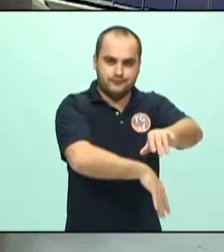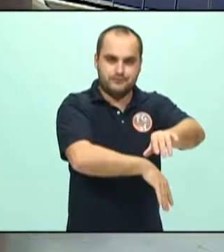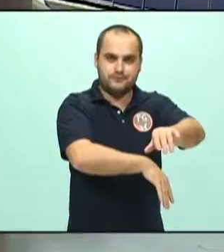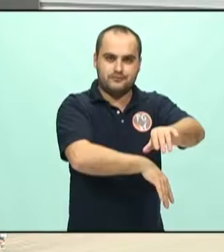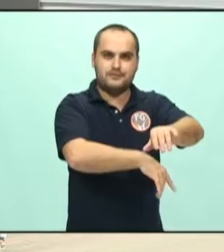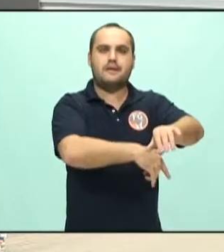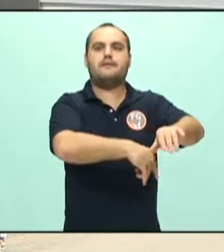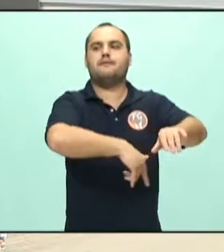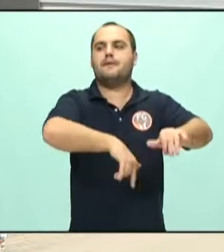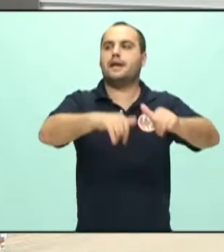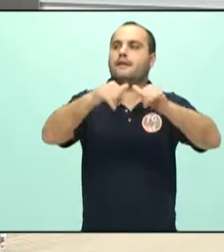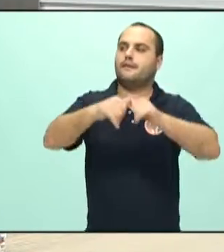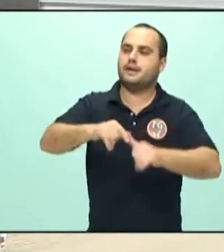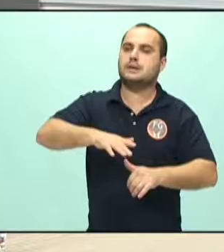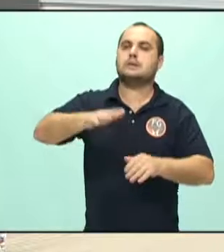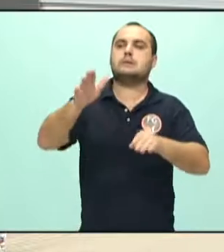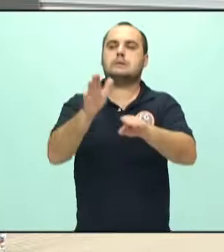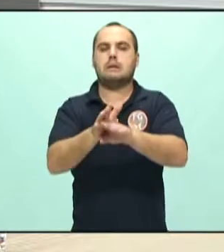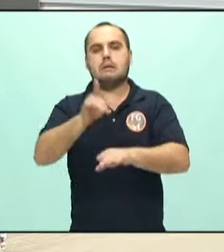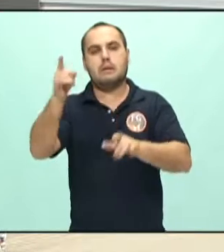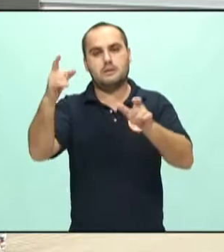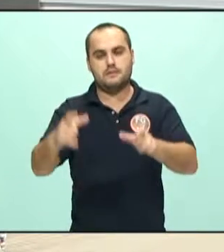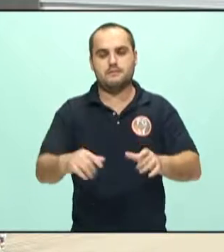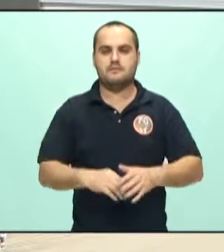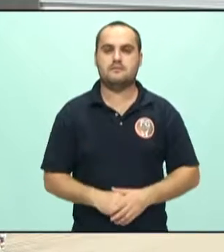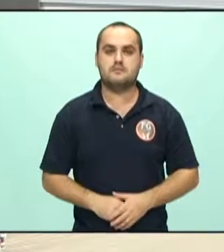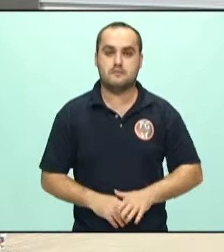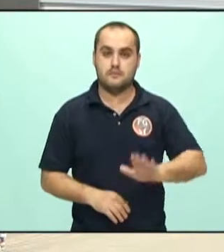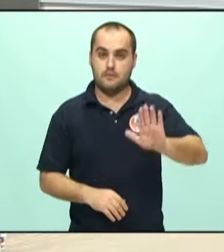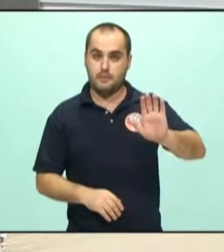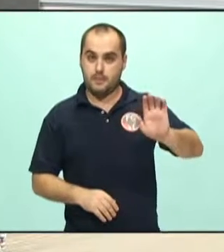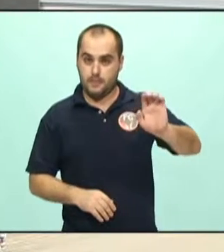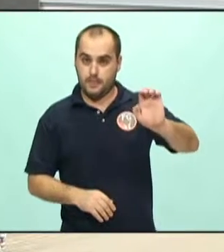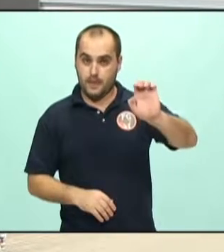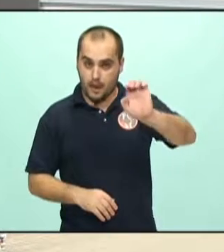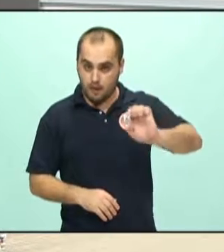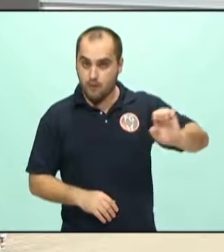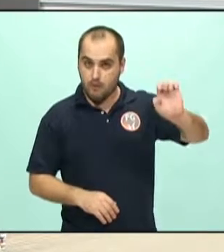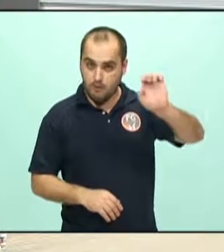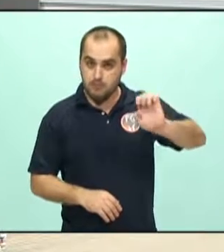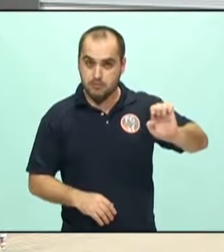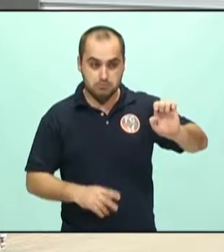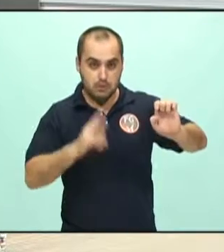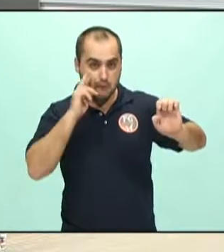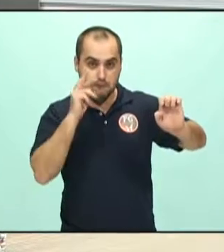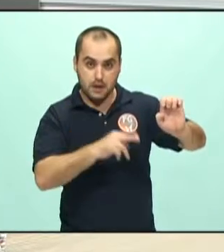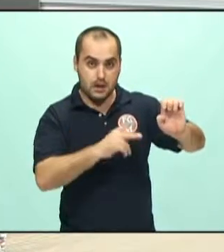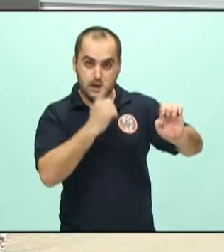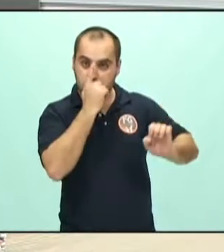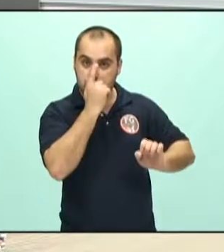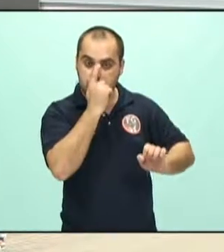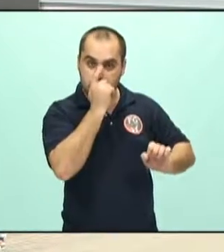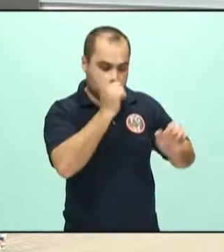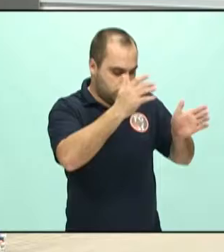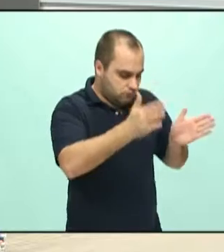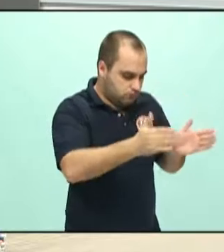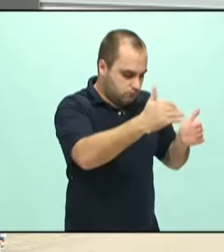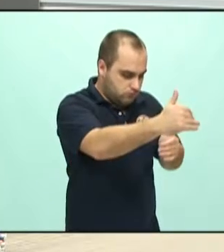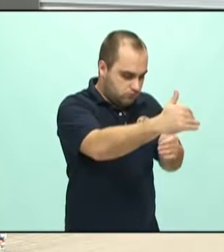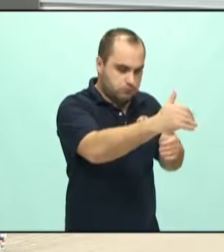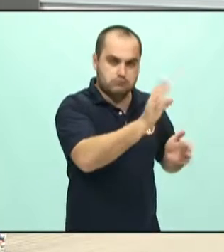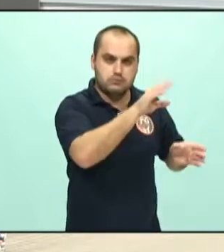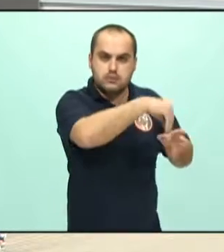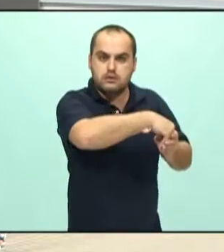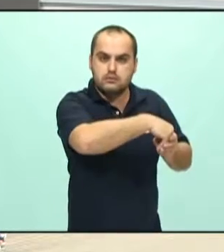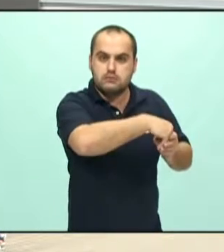pin da estação na europa por exemplo você não vê lixeira as pessoas jogam o papel higiênico no no vaso sanitário mas